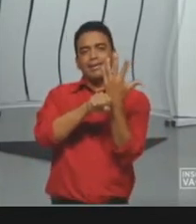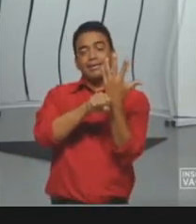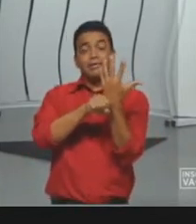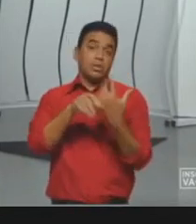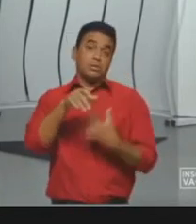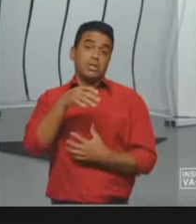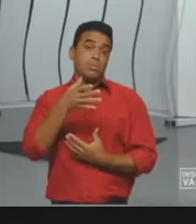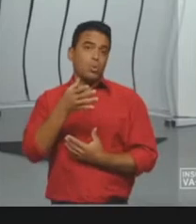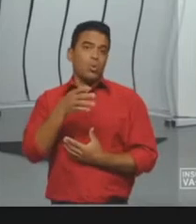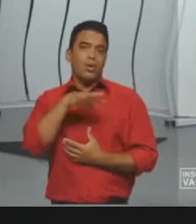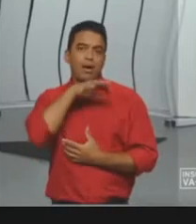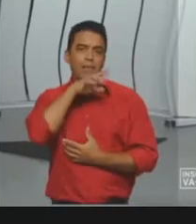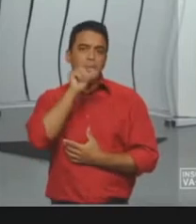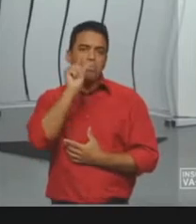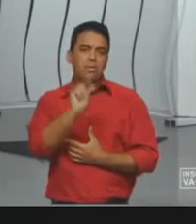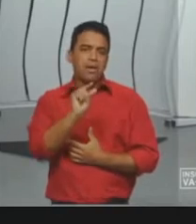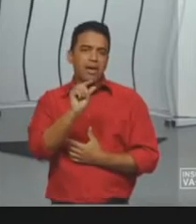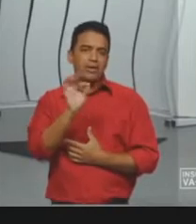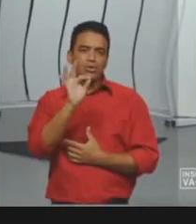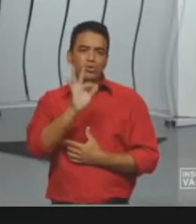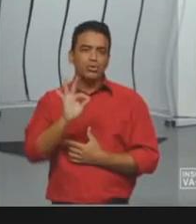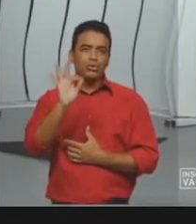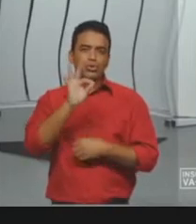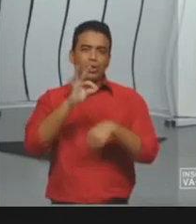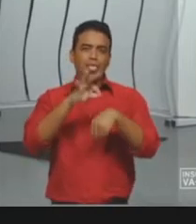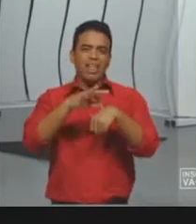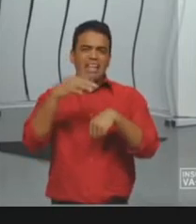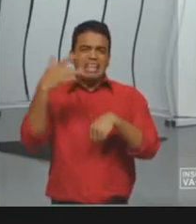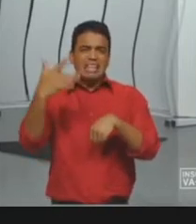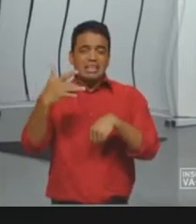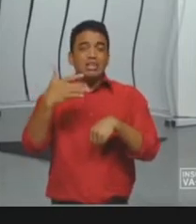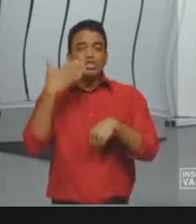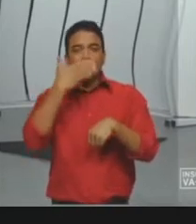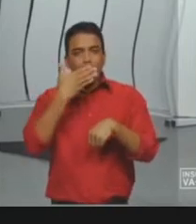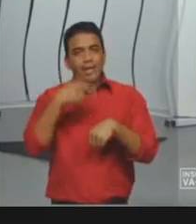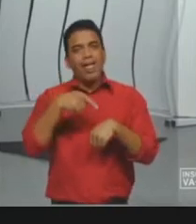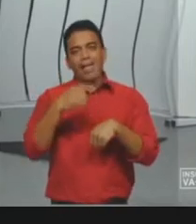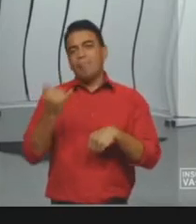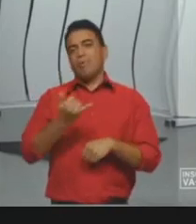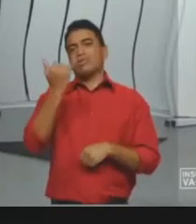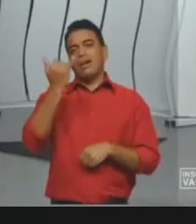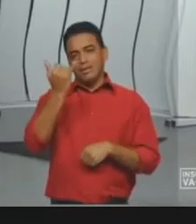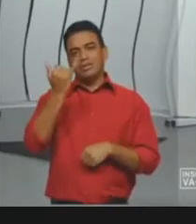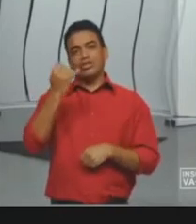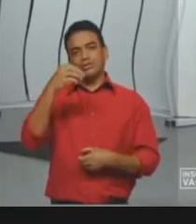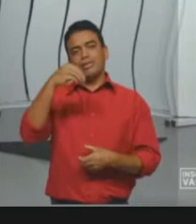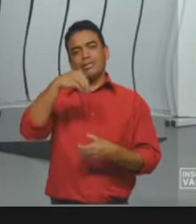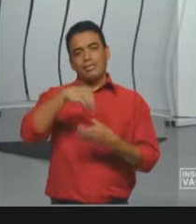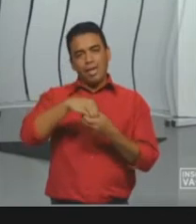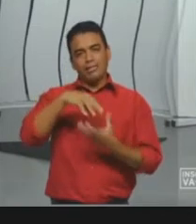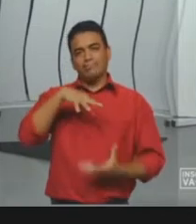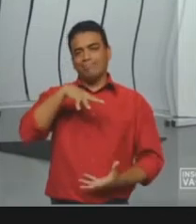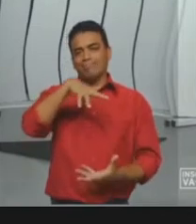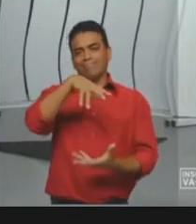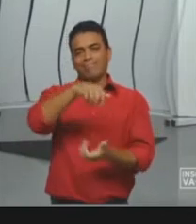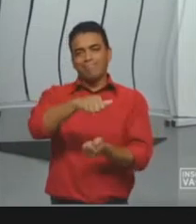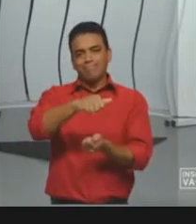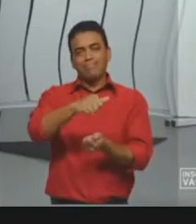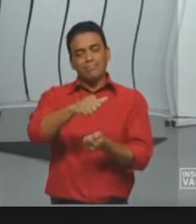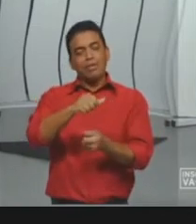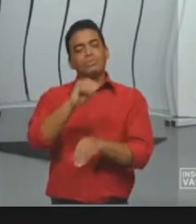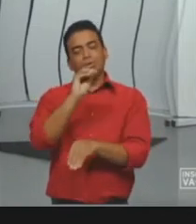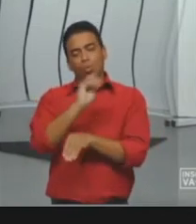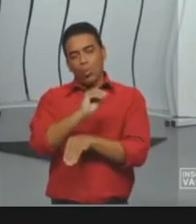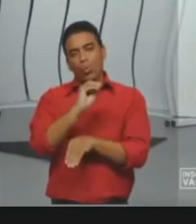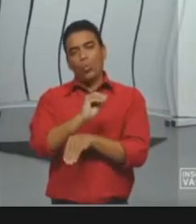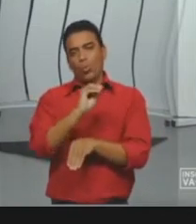como a abelha tem um papel fundamental aí no nosso planeta. Portanto, a conservação da biodiversidade é de